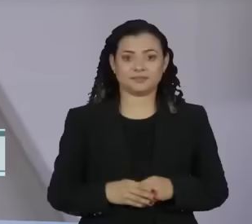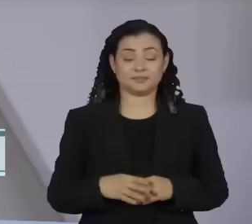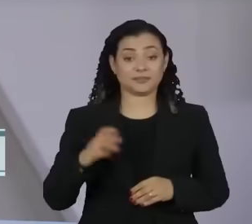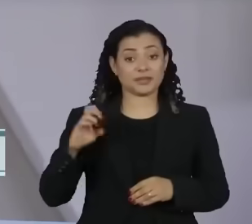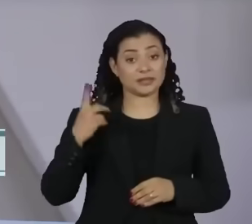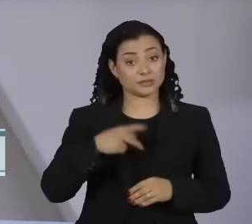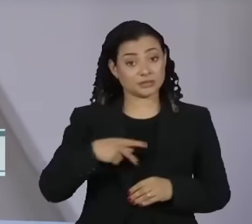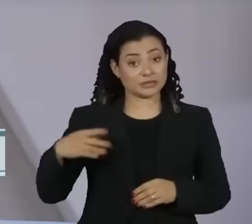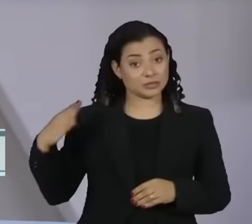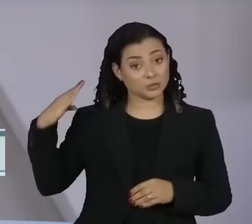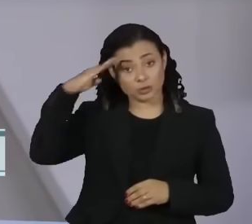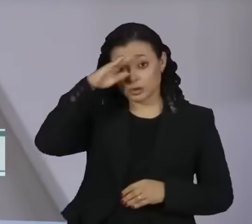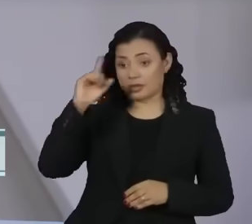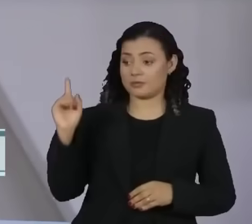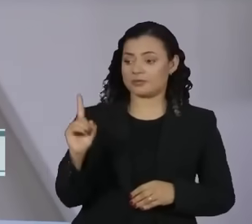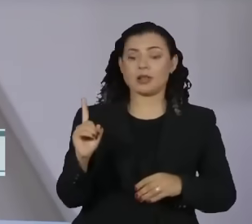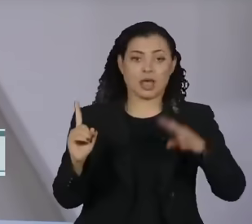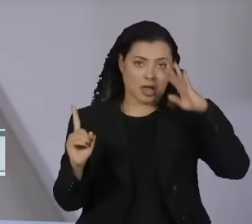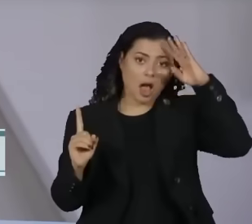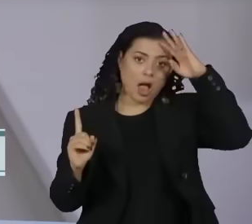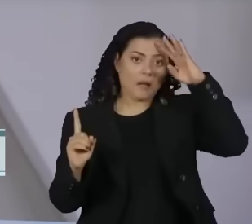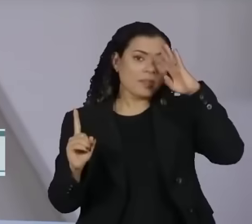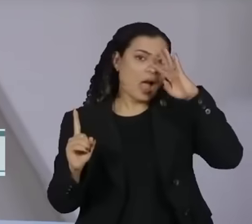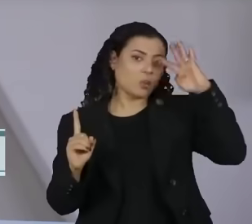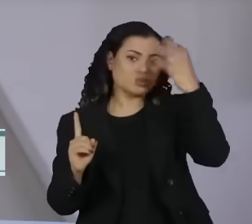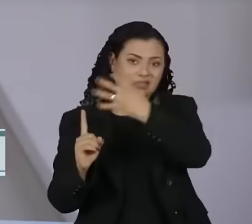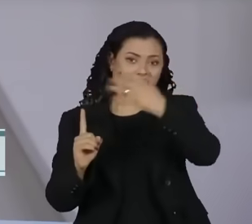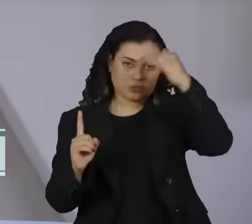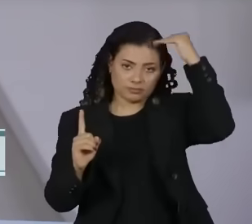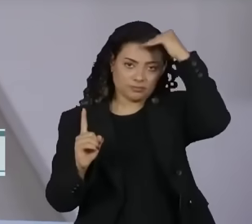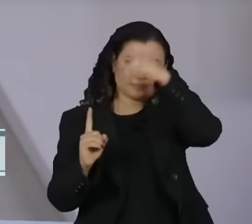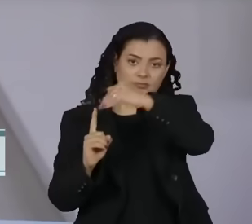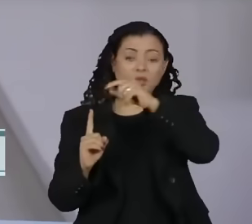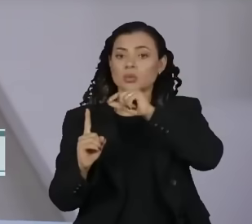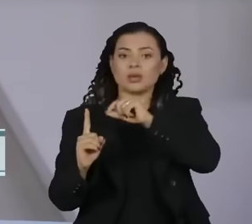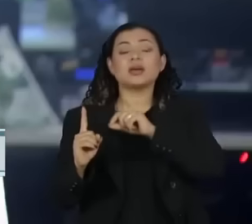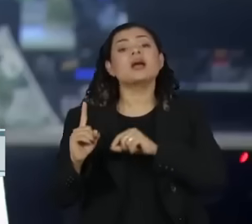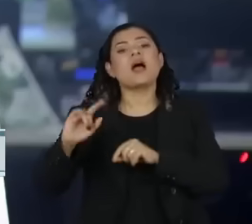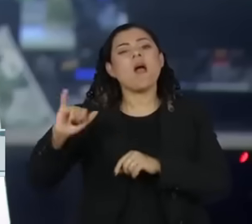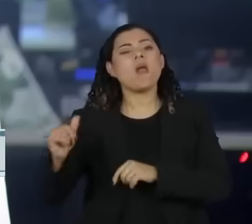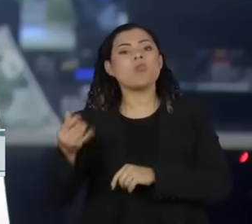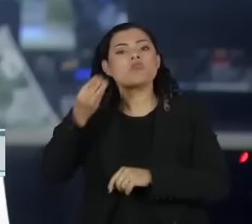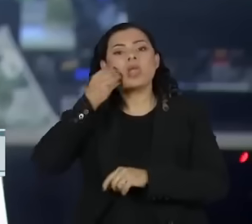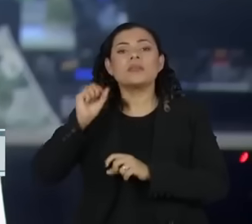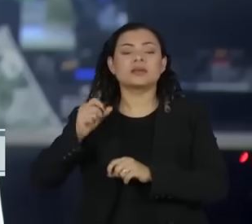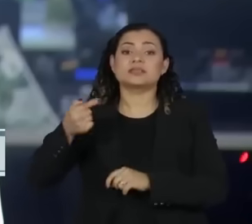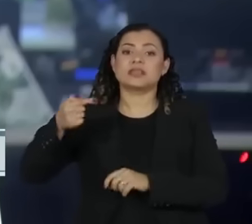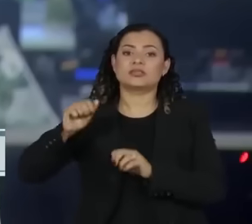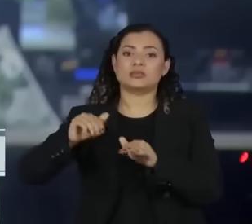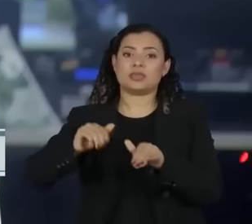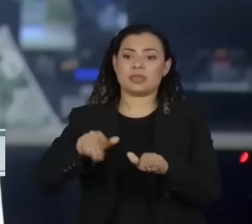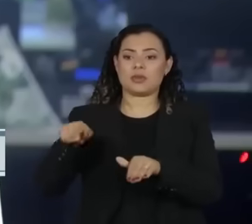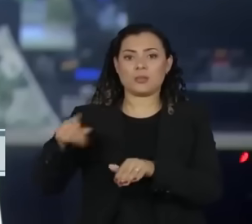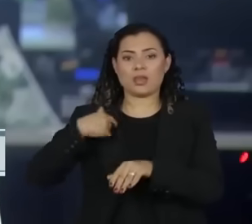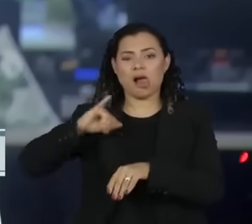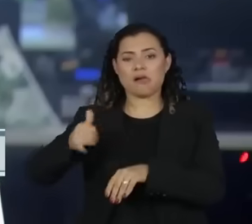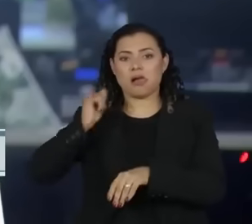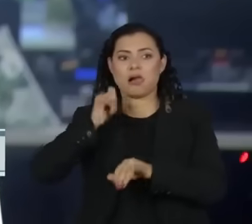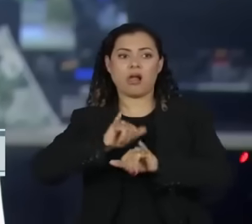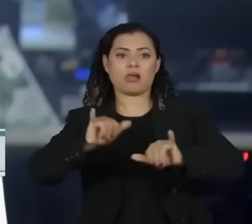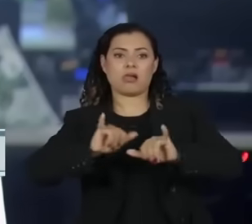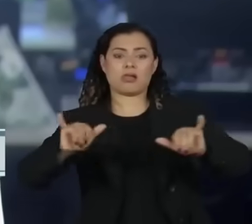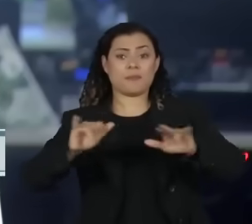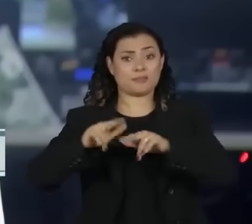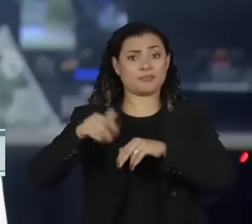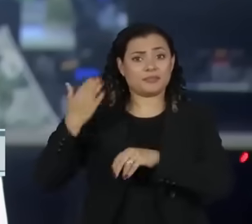O ex-presidente Jair Bolsonaro é condenado por uso político do 7 de setembro. Esta é a segunda condenação que torna